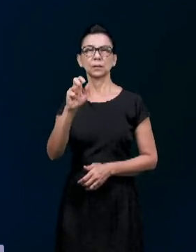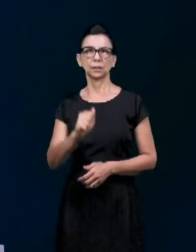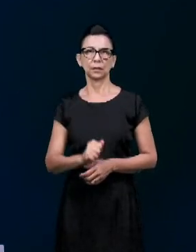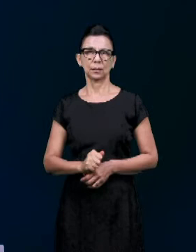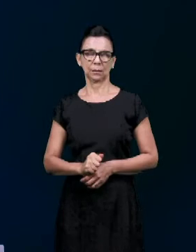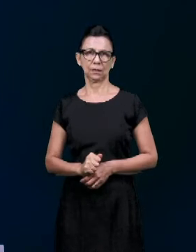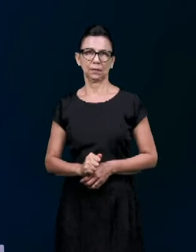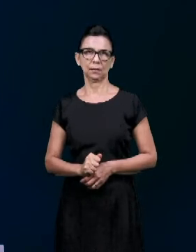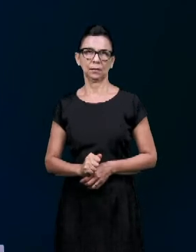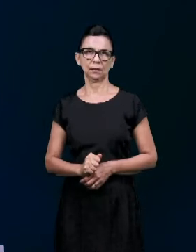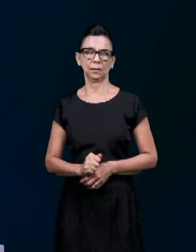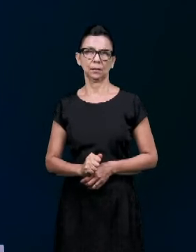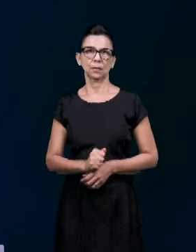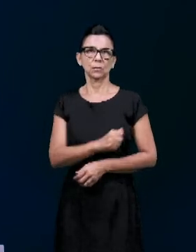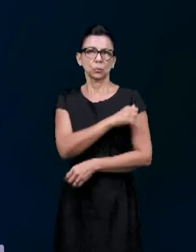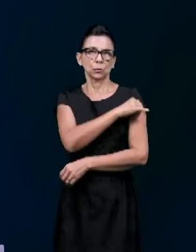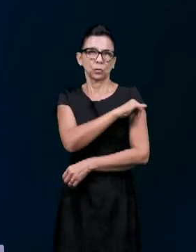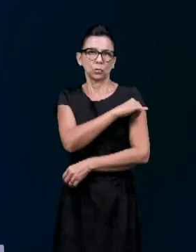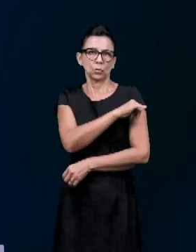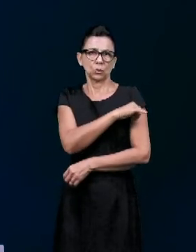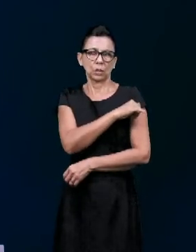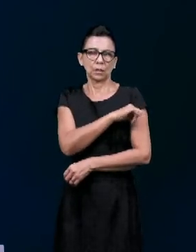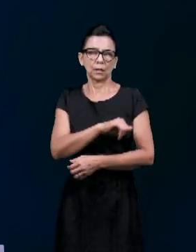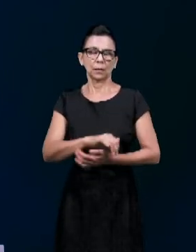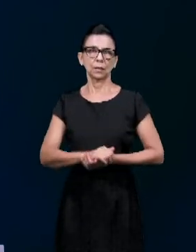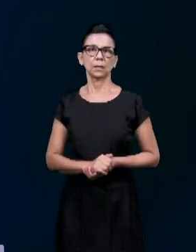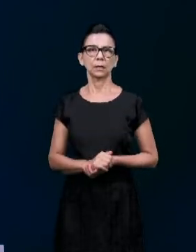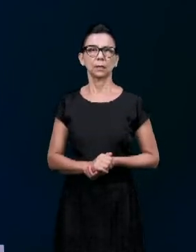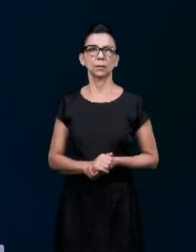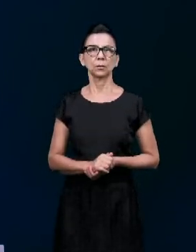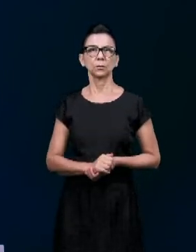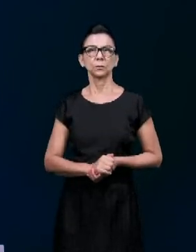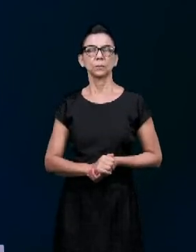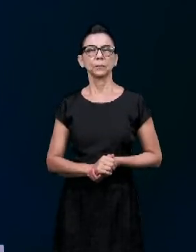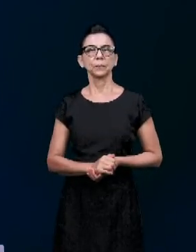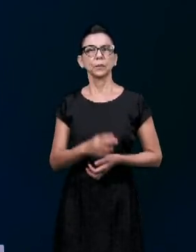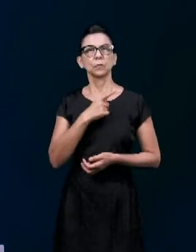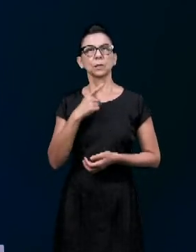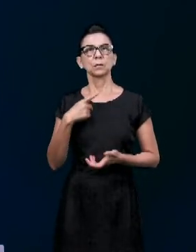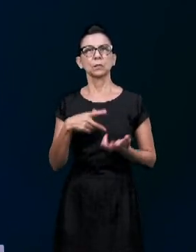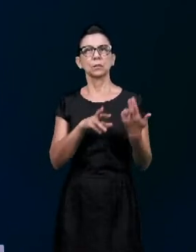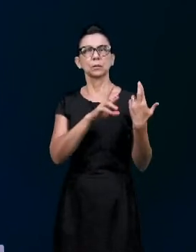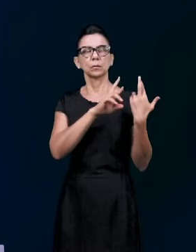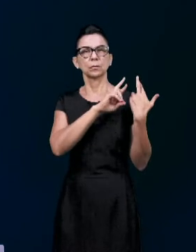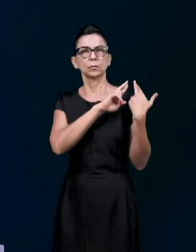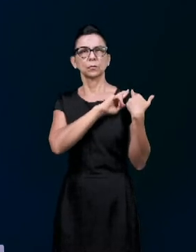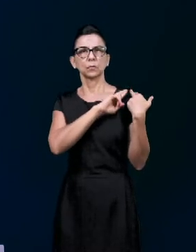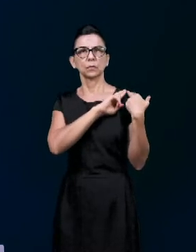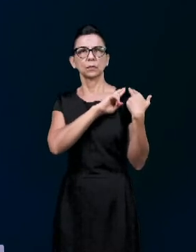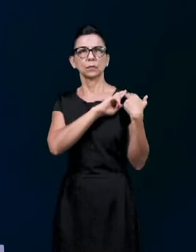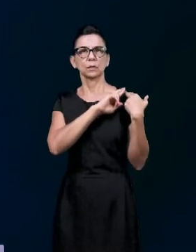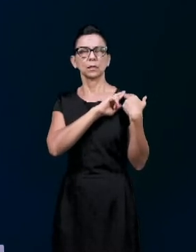de Janeiro, ministério do pastor Vinícius de Menezes. Em relação à pergunta feita para as servas pela